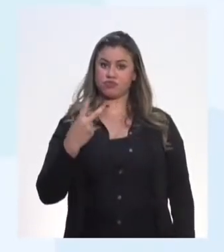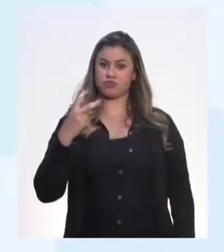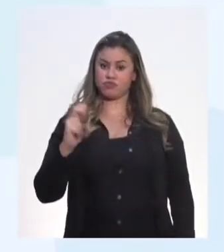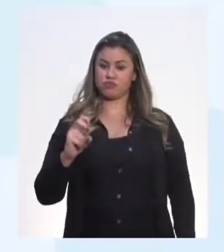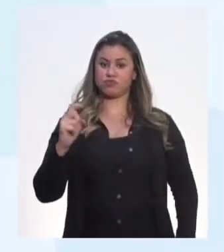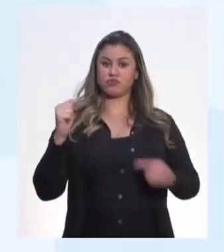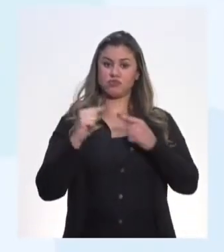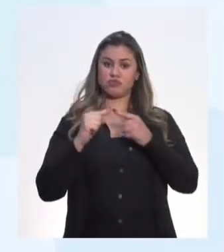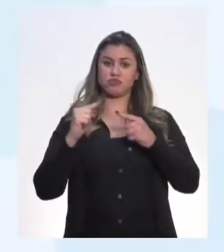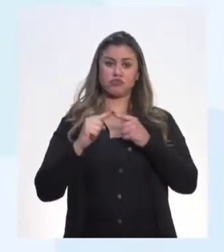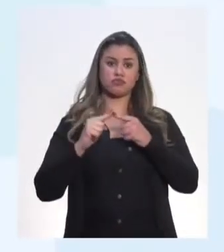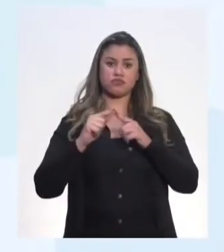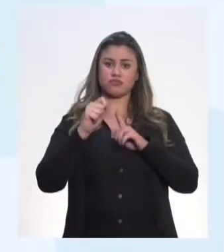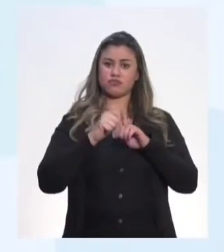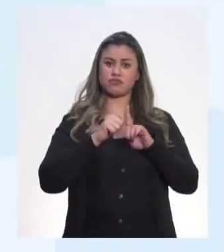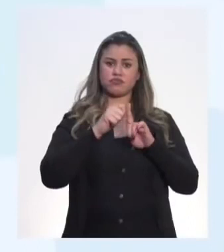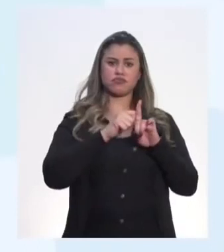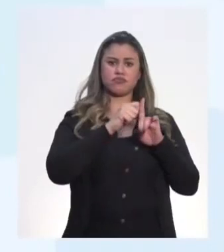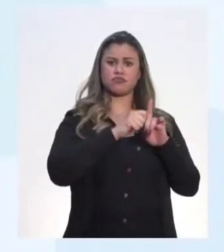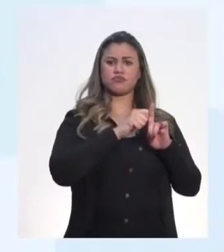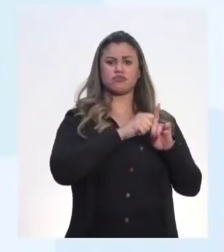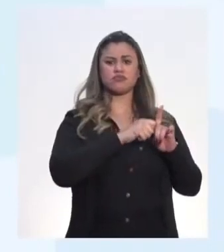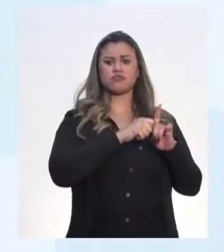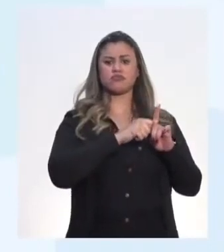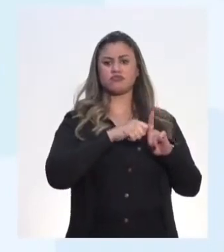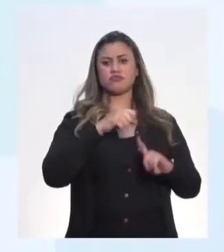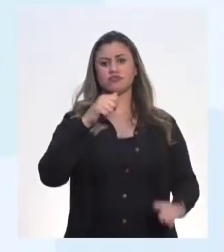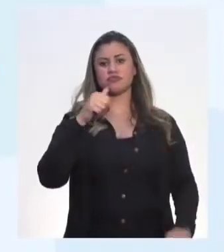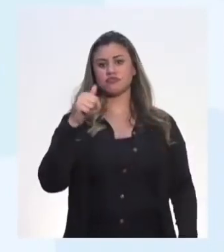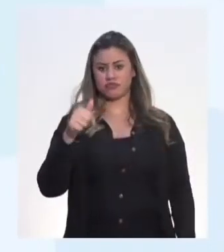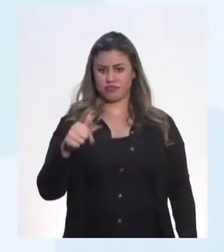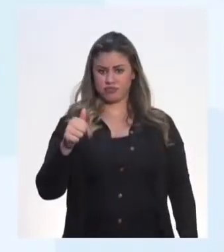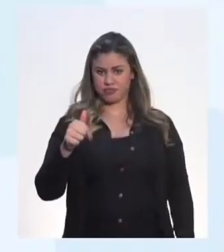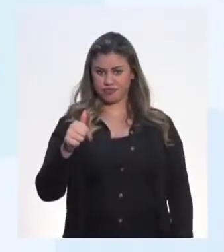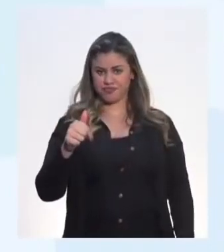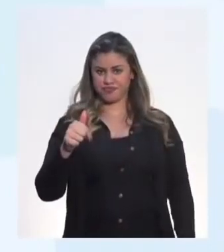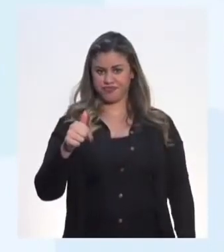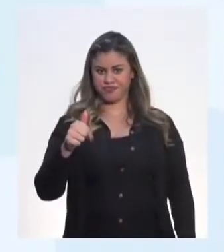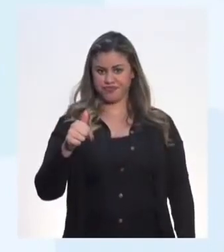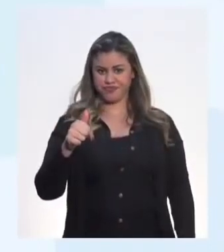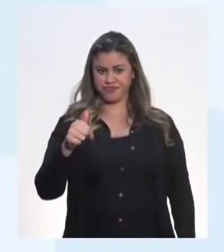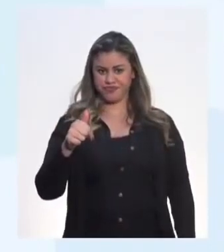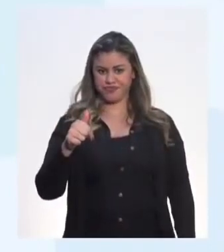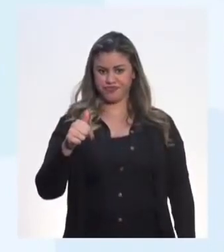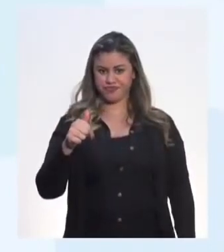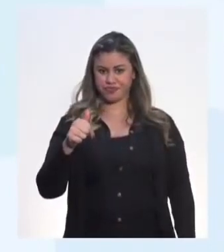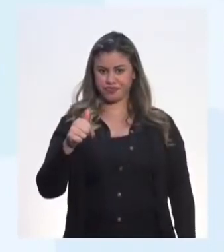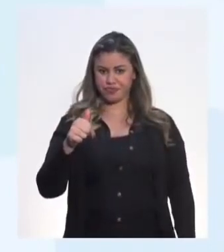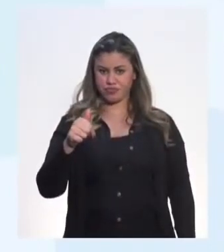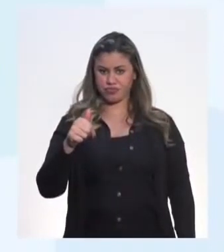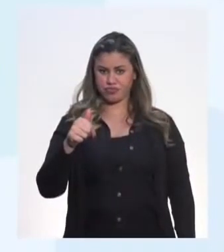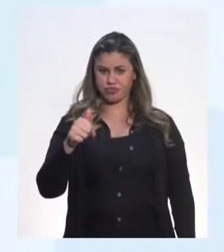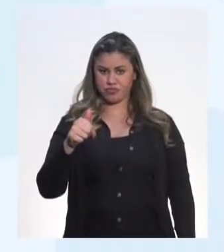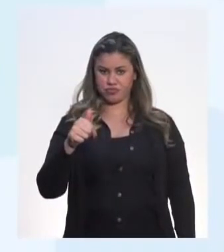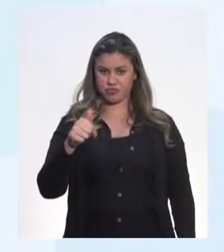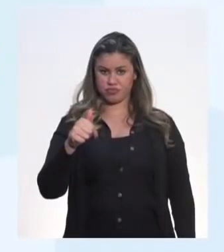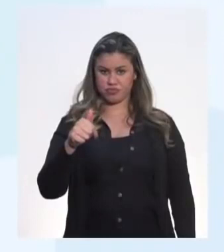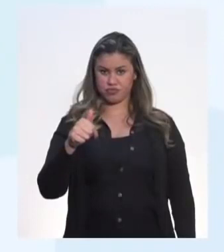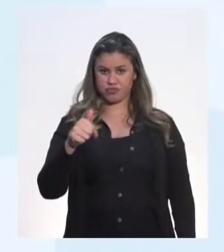mês durante quantos meses ela economizou esse valor durante